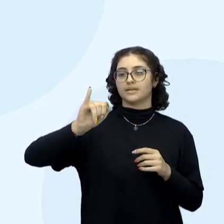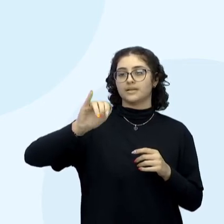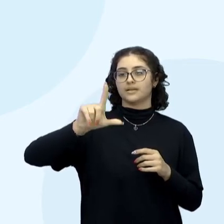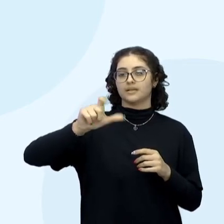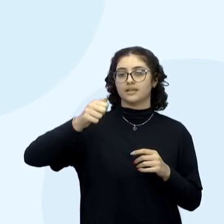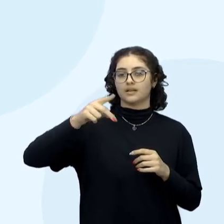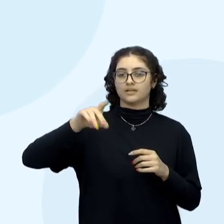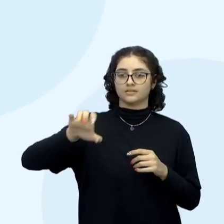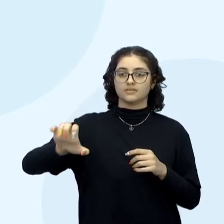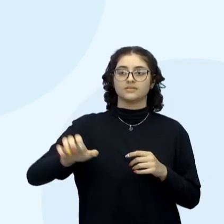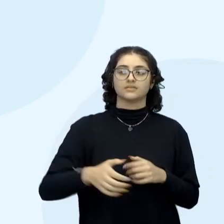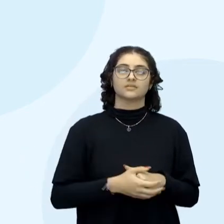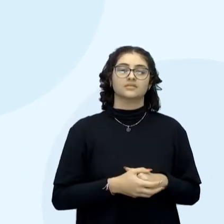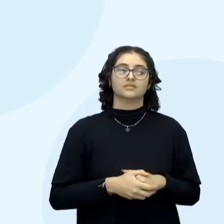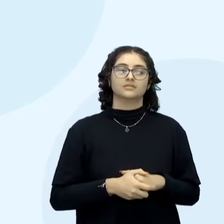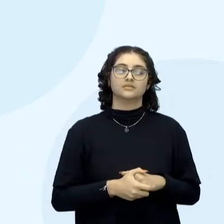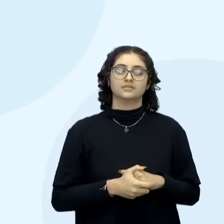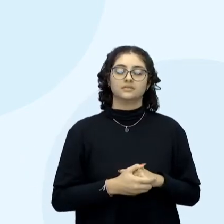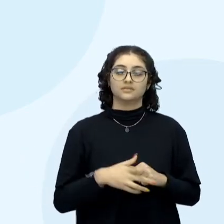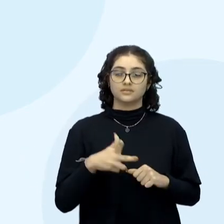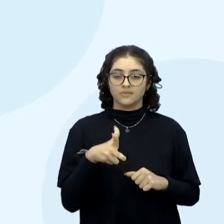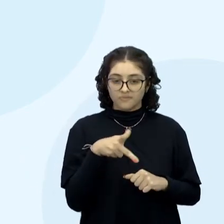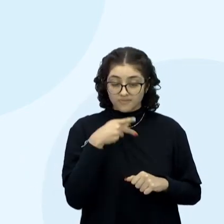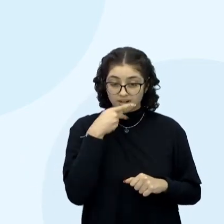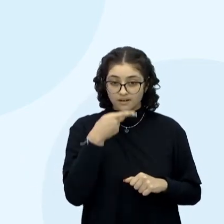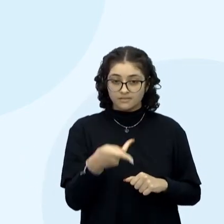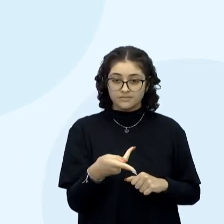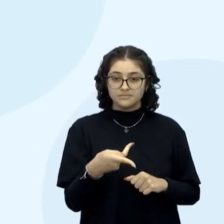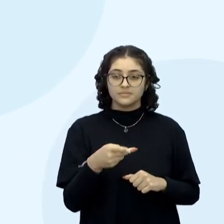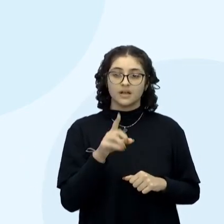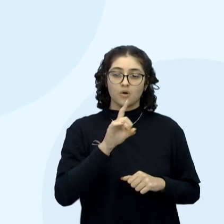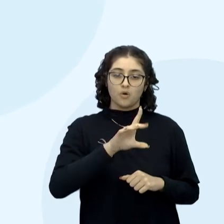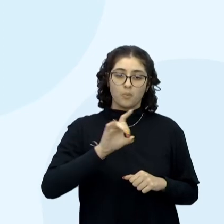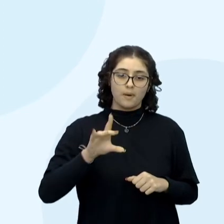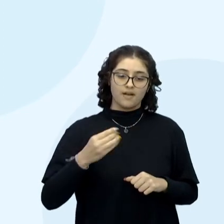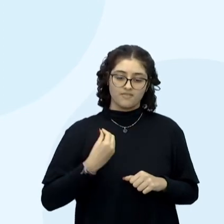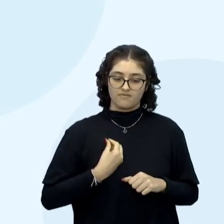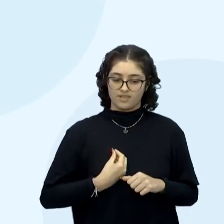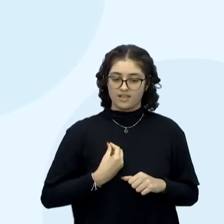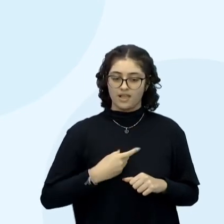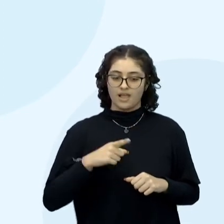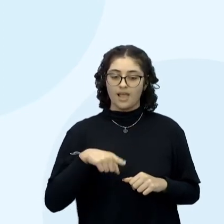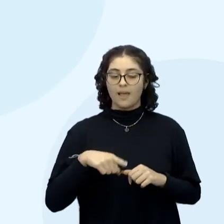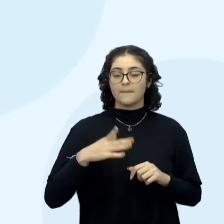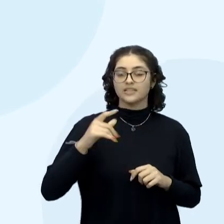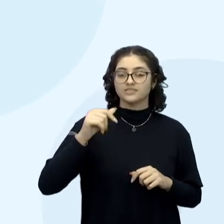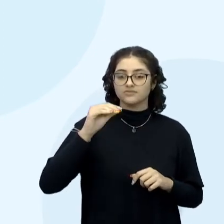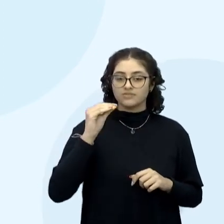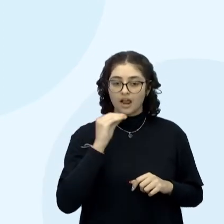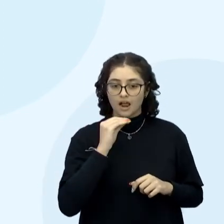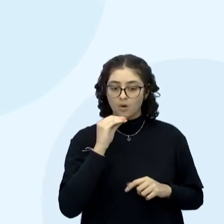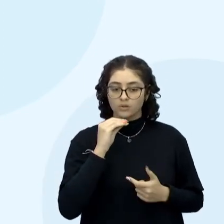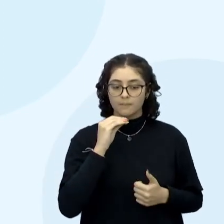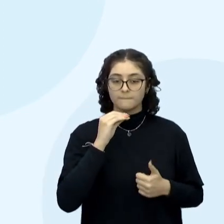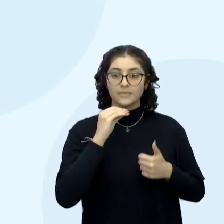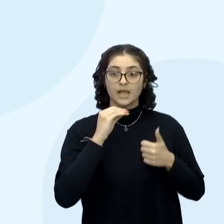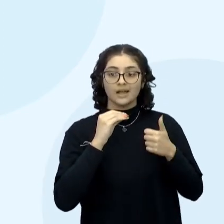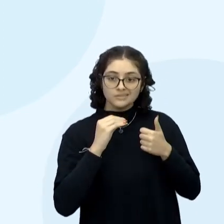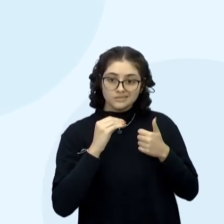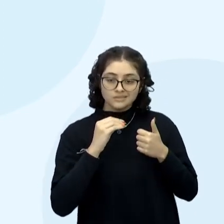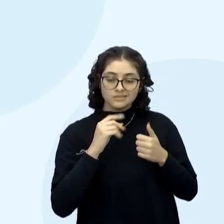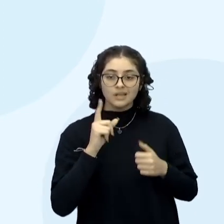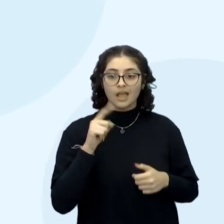eles trabalham. Então, dizer que algumas vidas são mais vulneráveis do que outras equivale a dizer